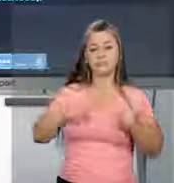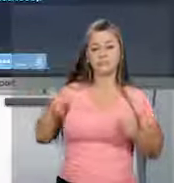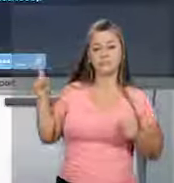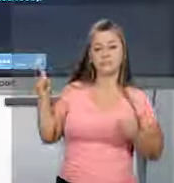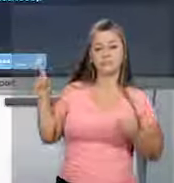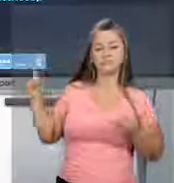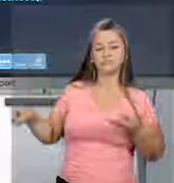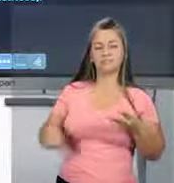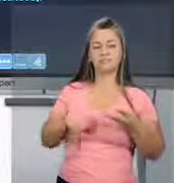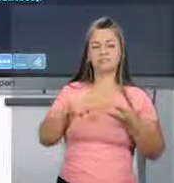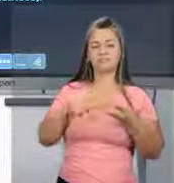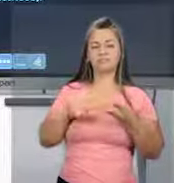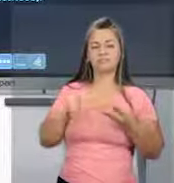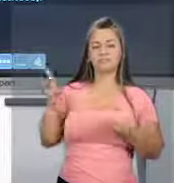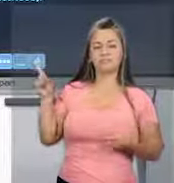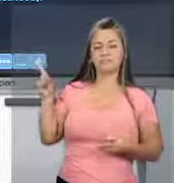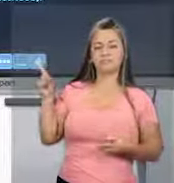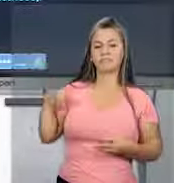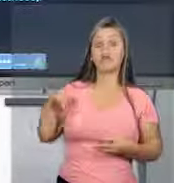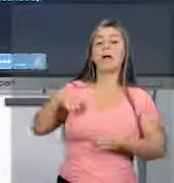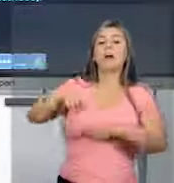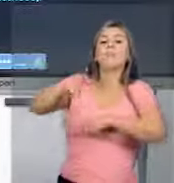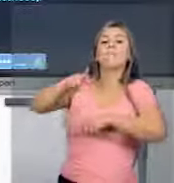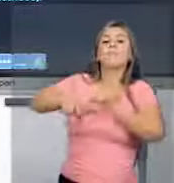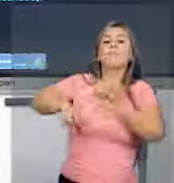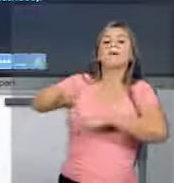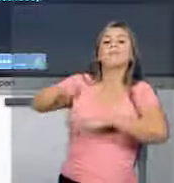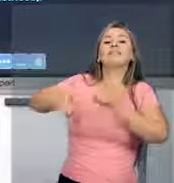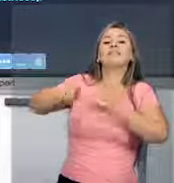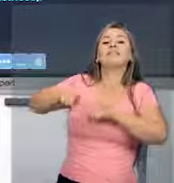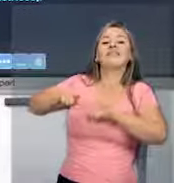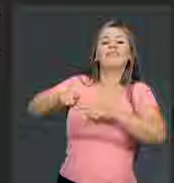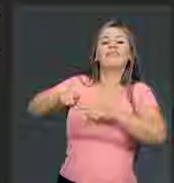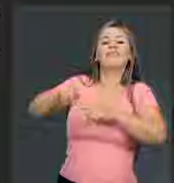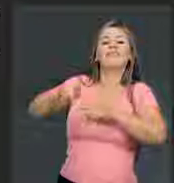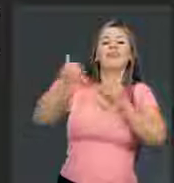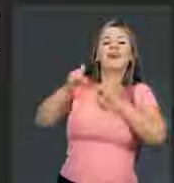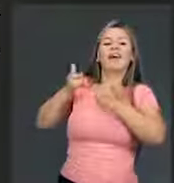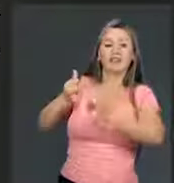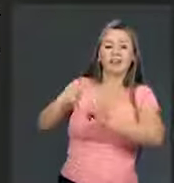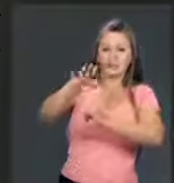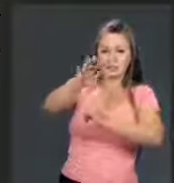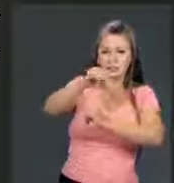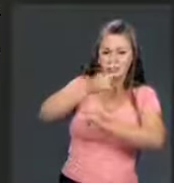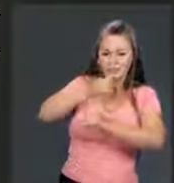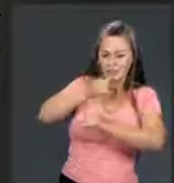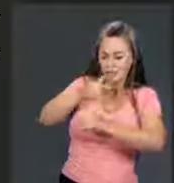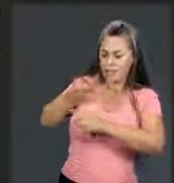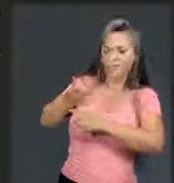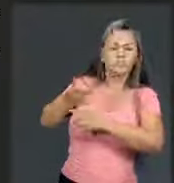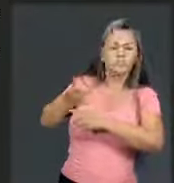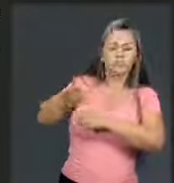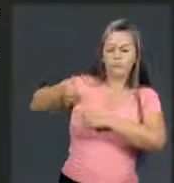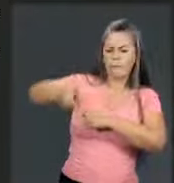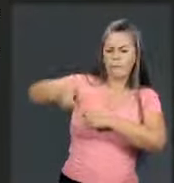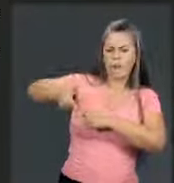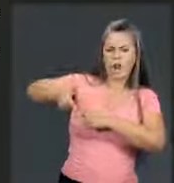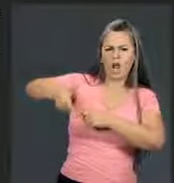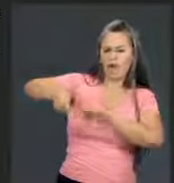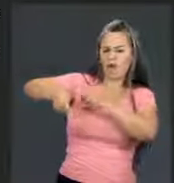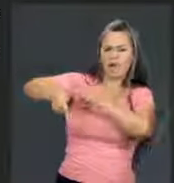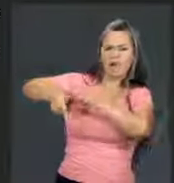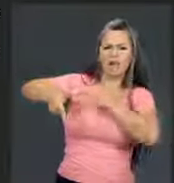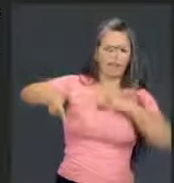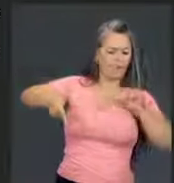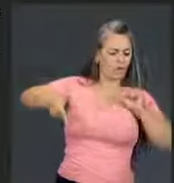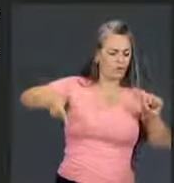Temos ainda os receptores elétricos, que são equipamentos que convertem a